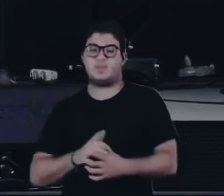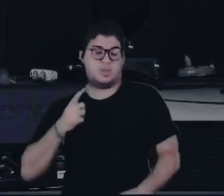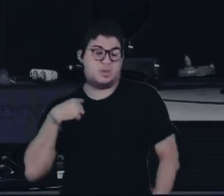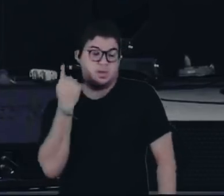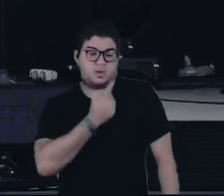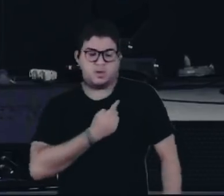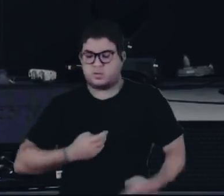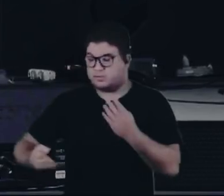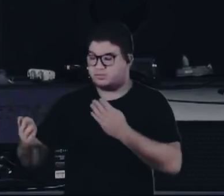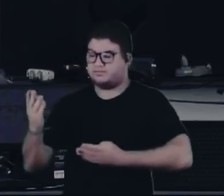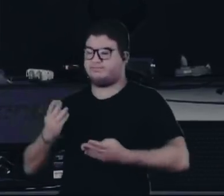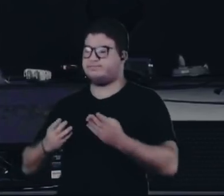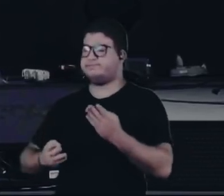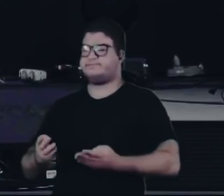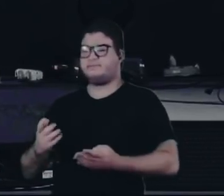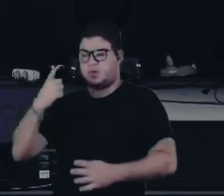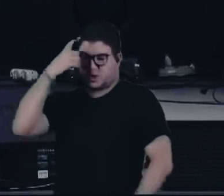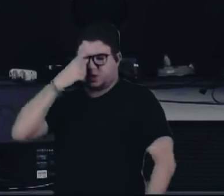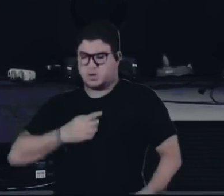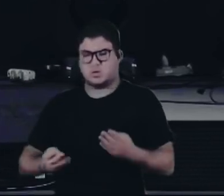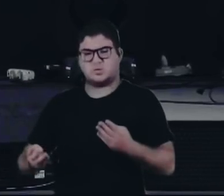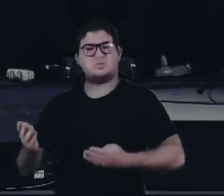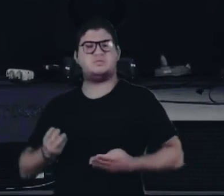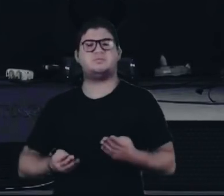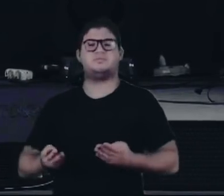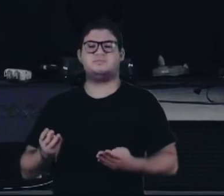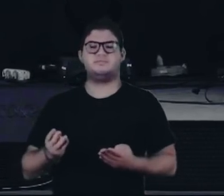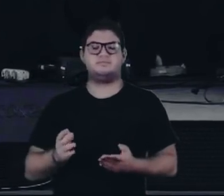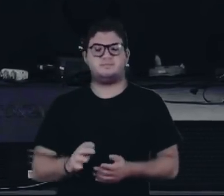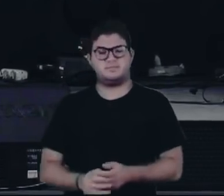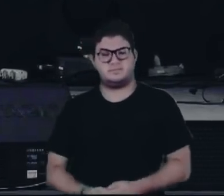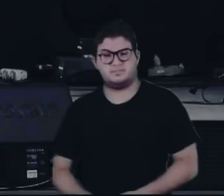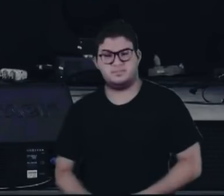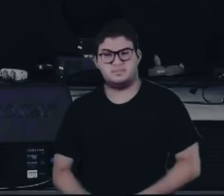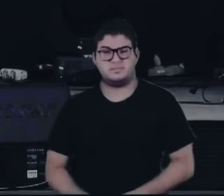somos servos, nós não somos clientes.